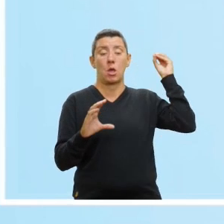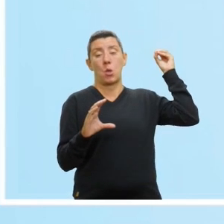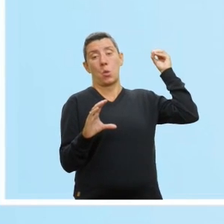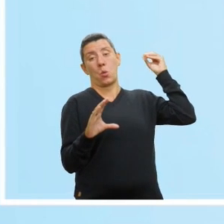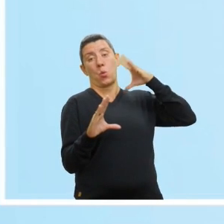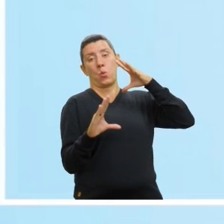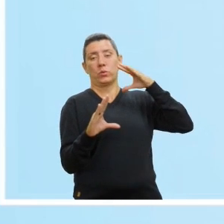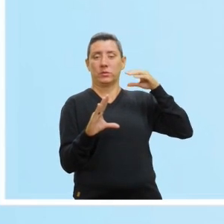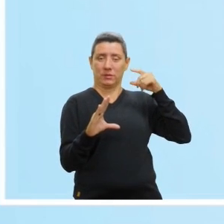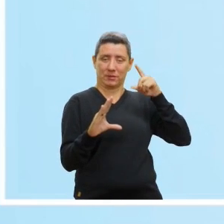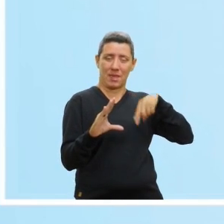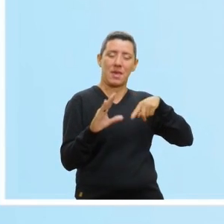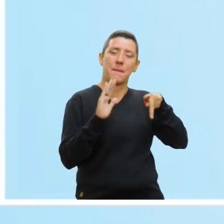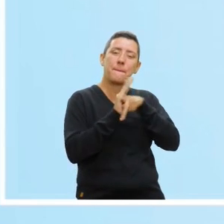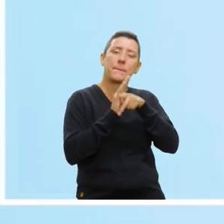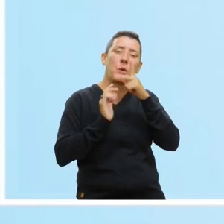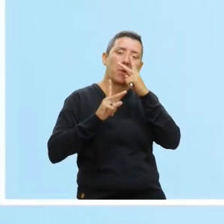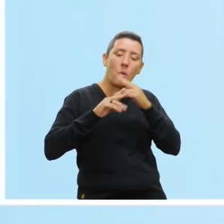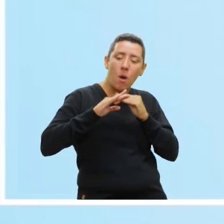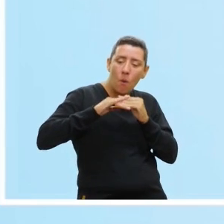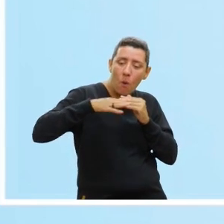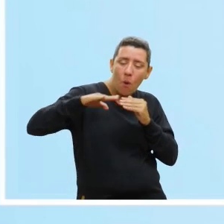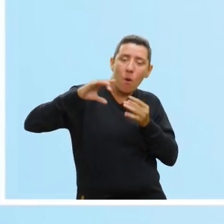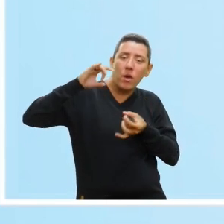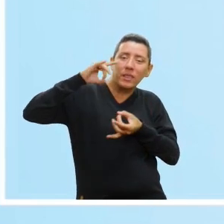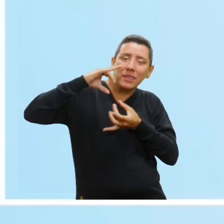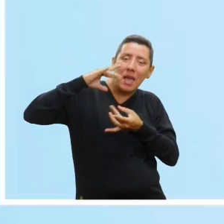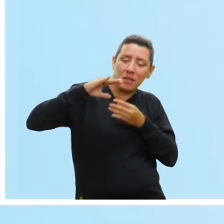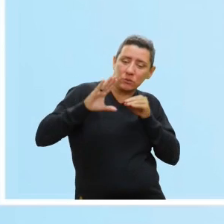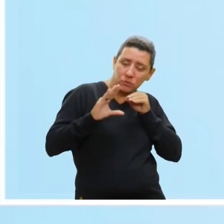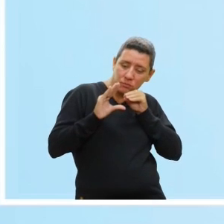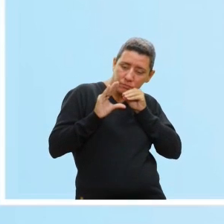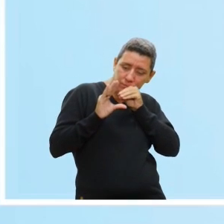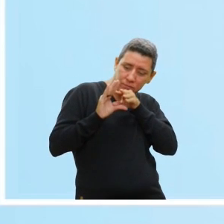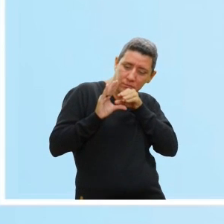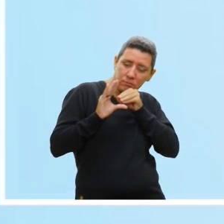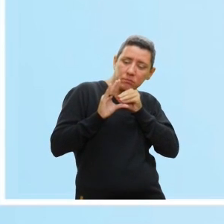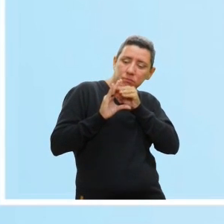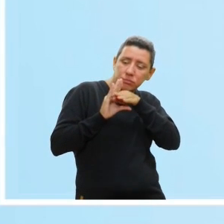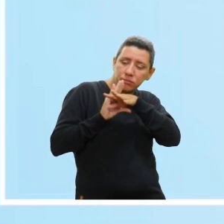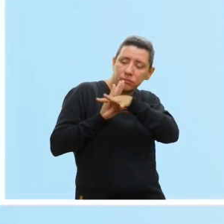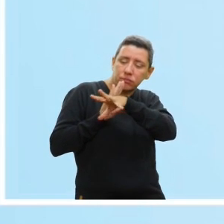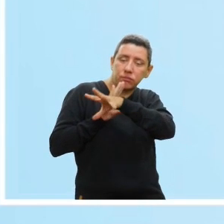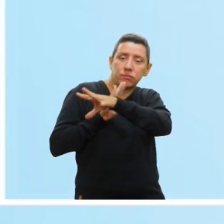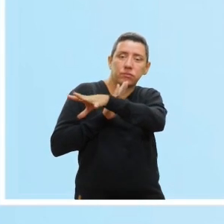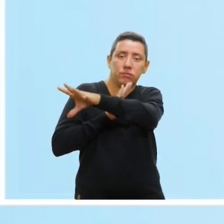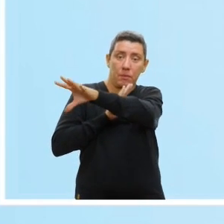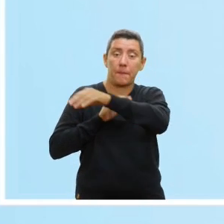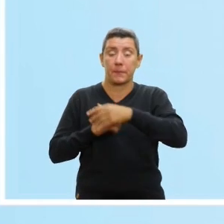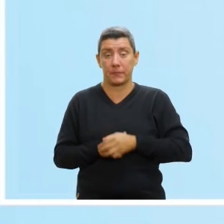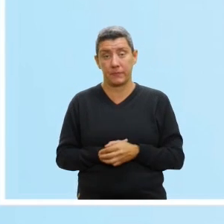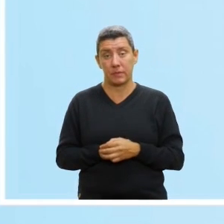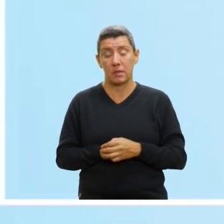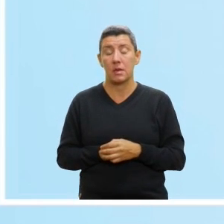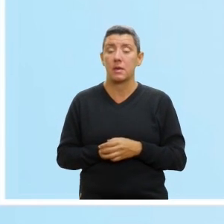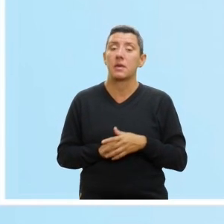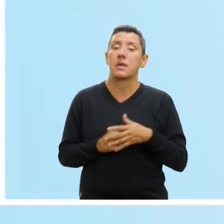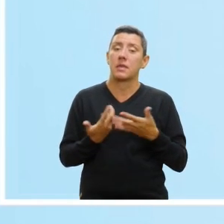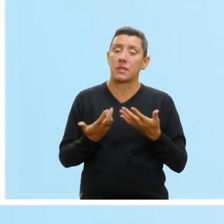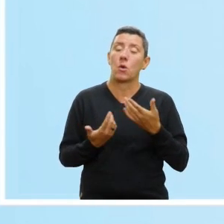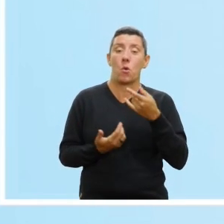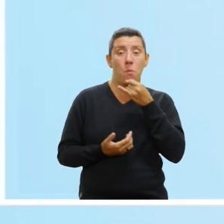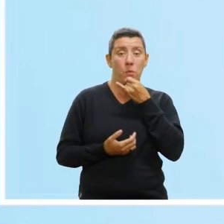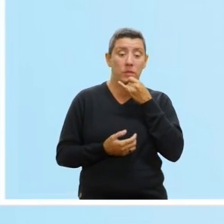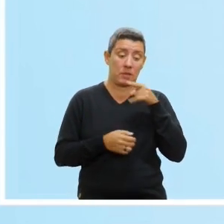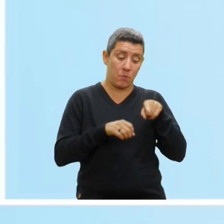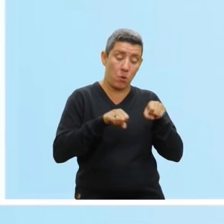cada lambda aqui, ele reage de uma forma dentro da passagem do material. E eu quero usar esse exemplo aqui, por quê? Porque a fibra é a passagem